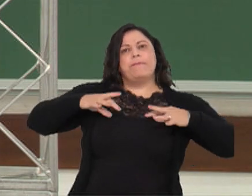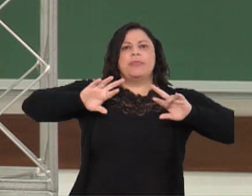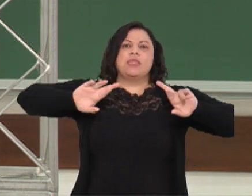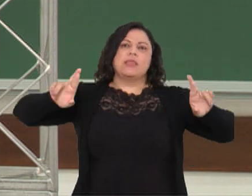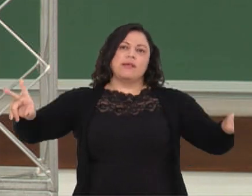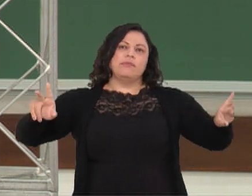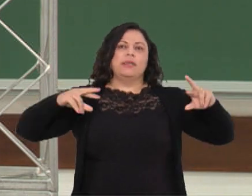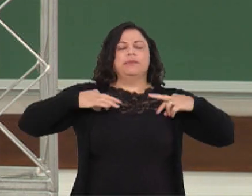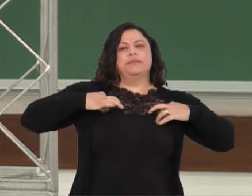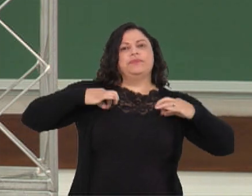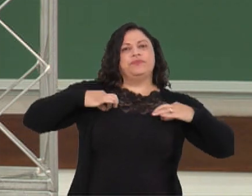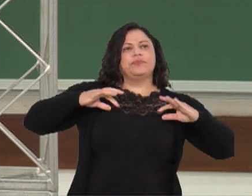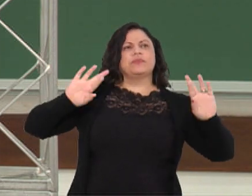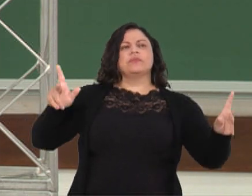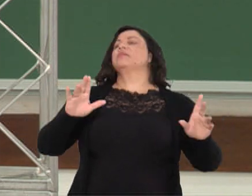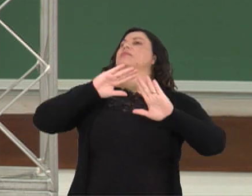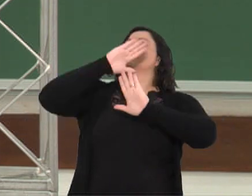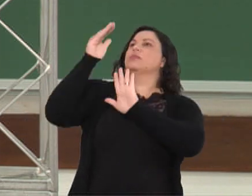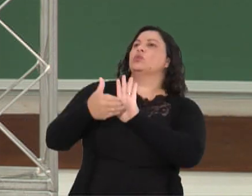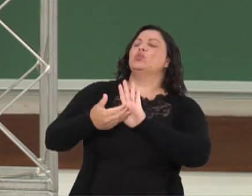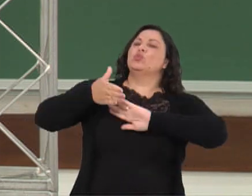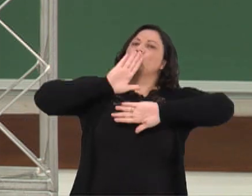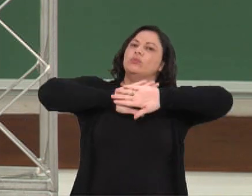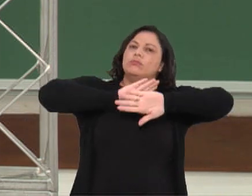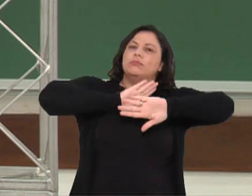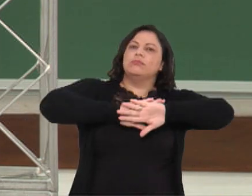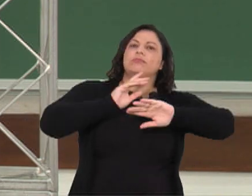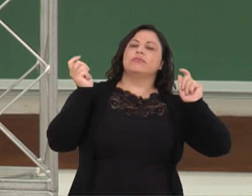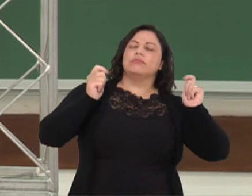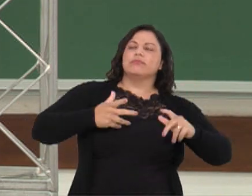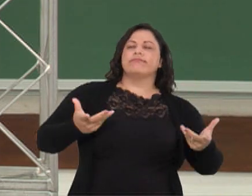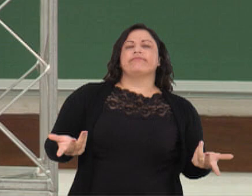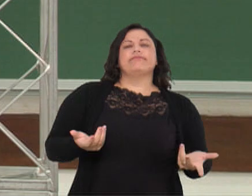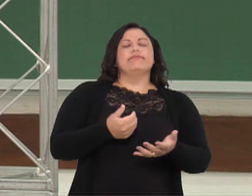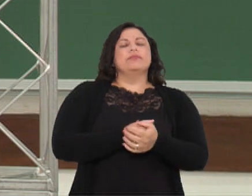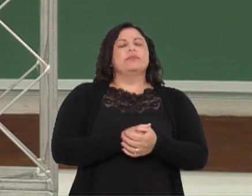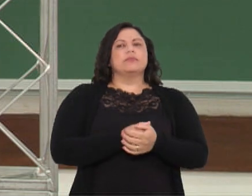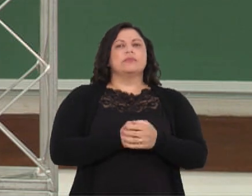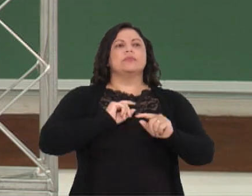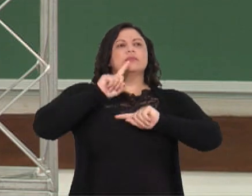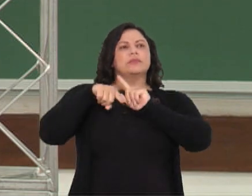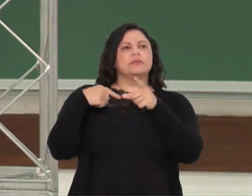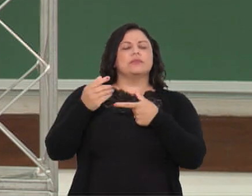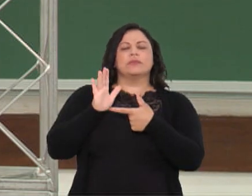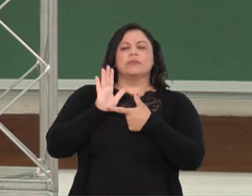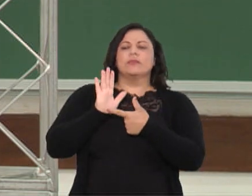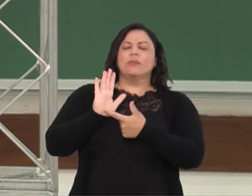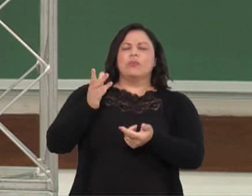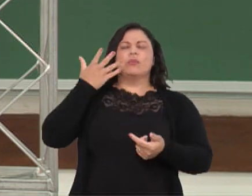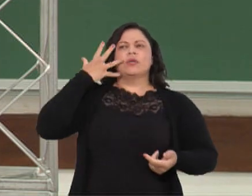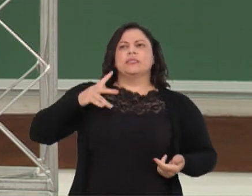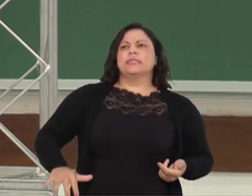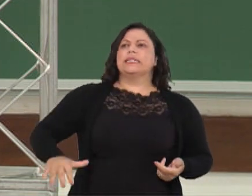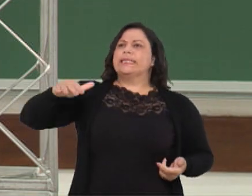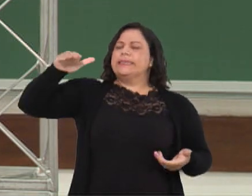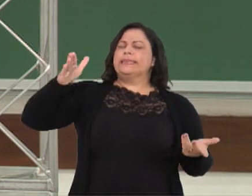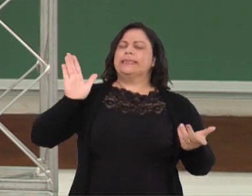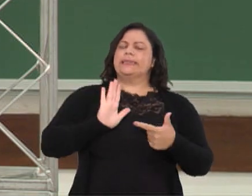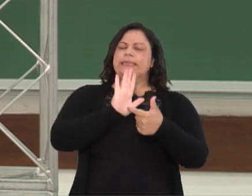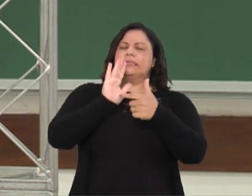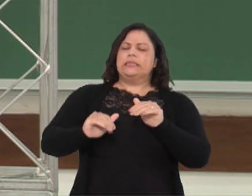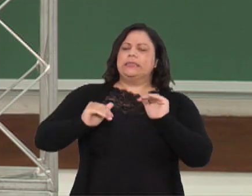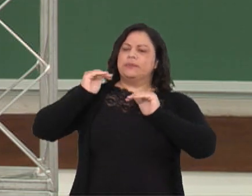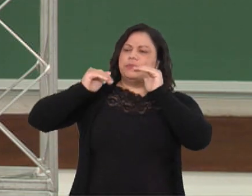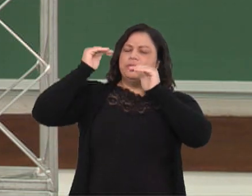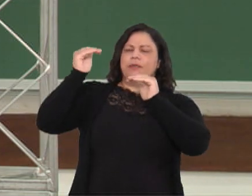assado. Tudo isso é ideologia. E logo que a criança cresce um pouquinho e deixa de